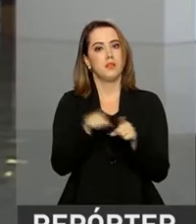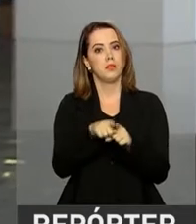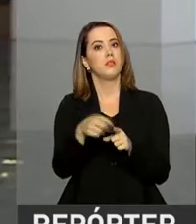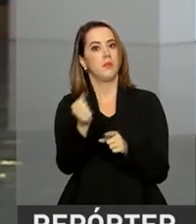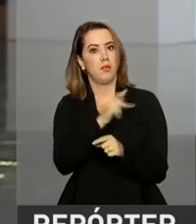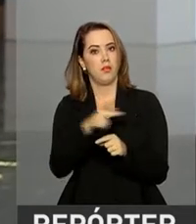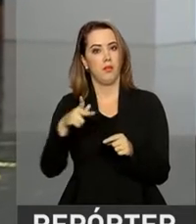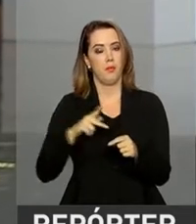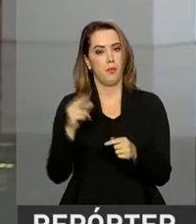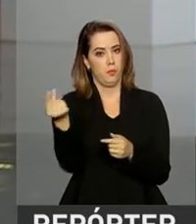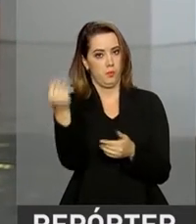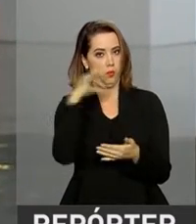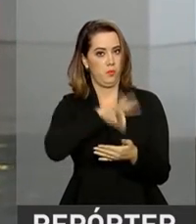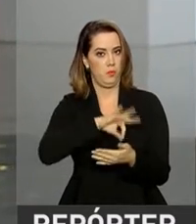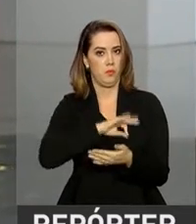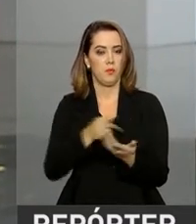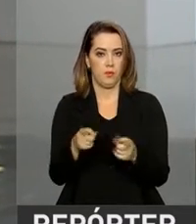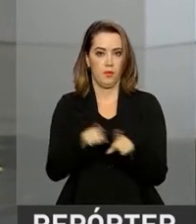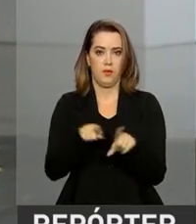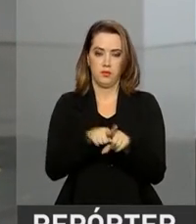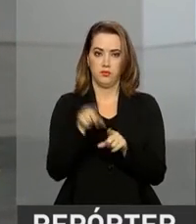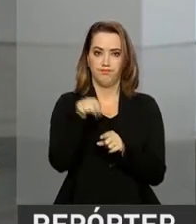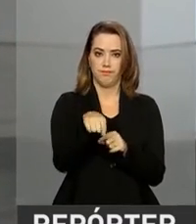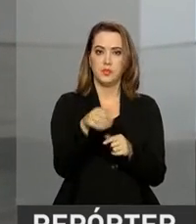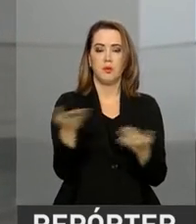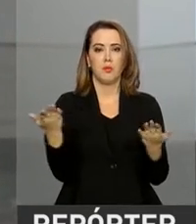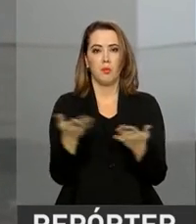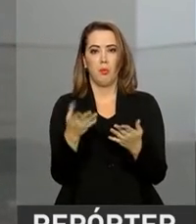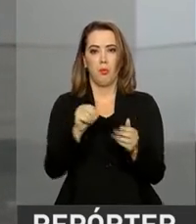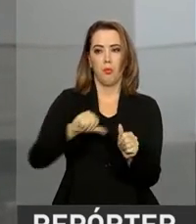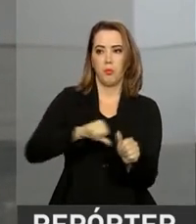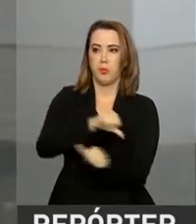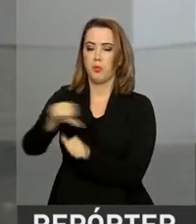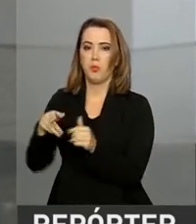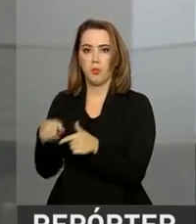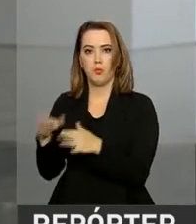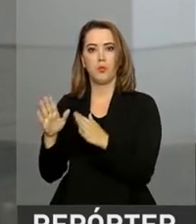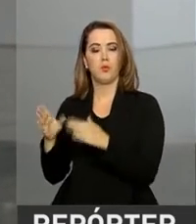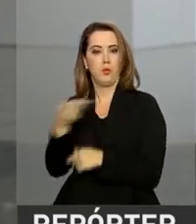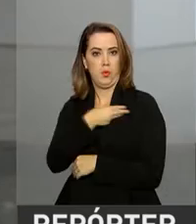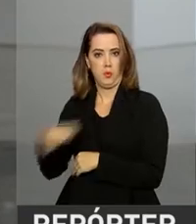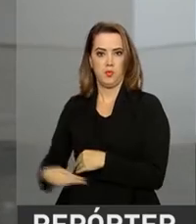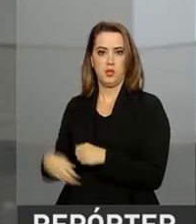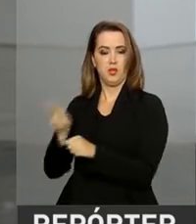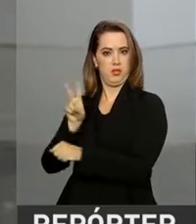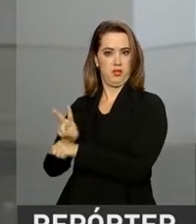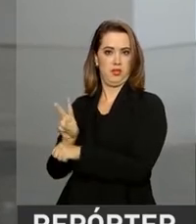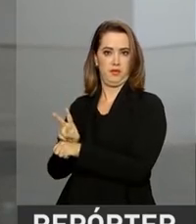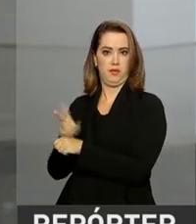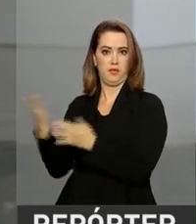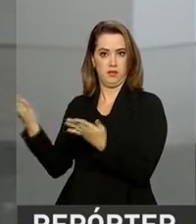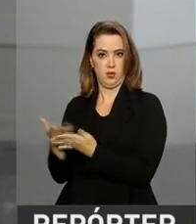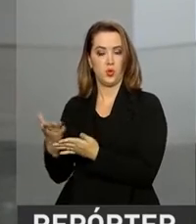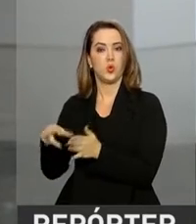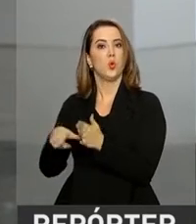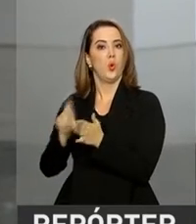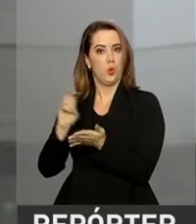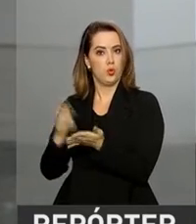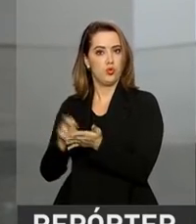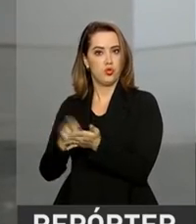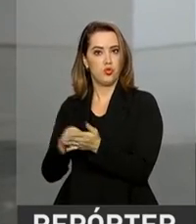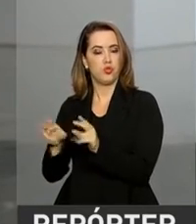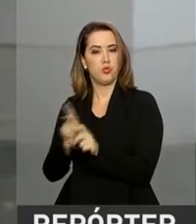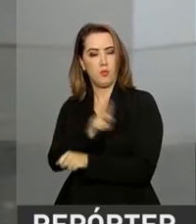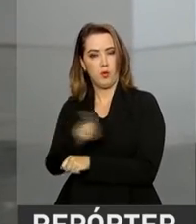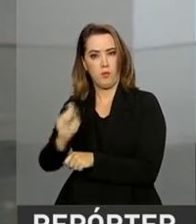remunerada essa atribuição havia sido transferida para o ministro da defesa no ano passado hoje pela manhã michel temer se reuniu